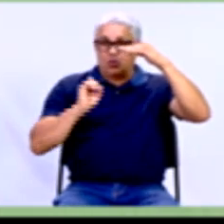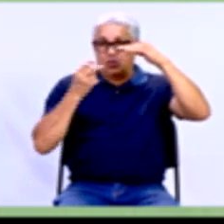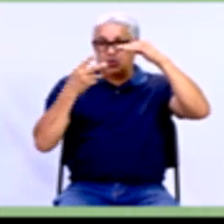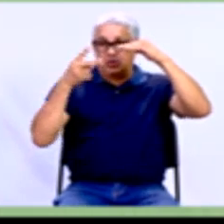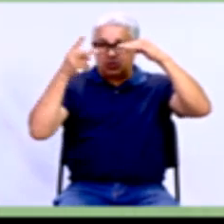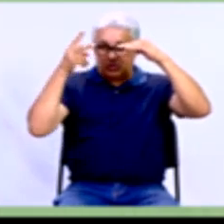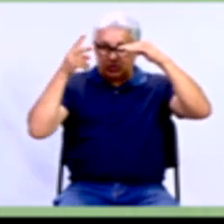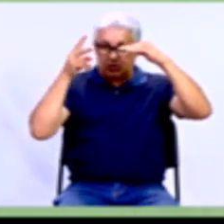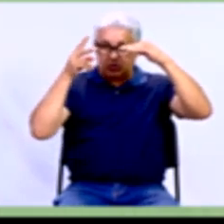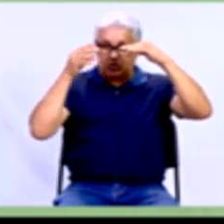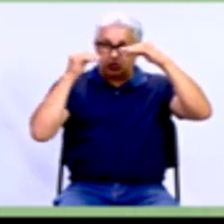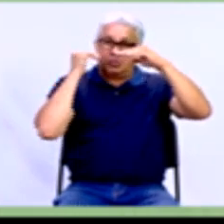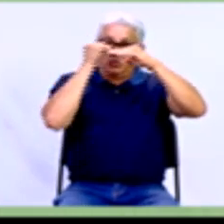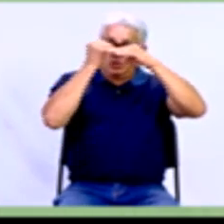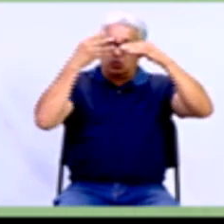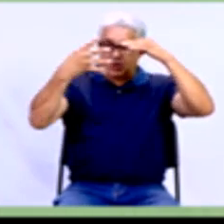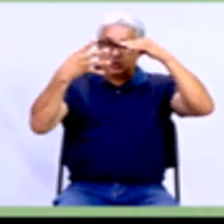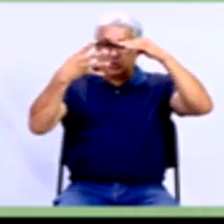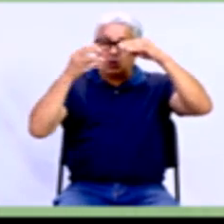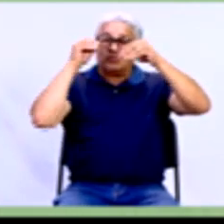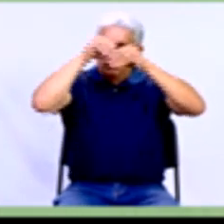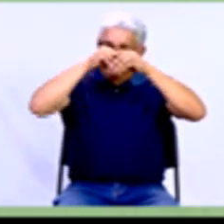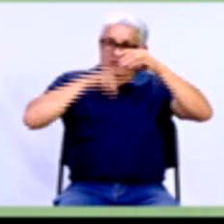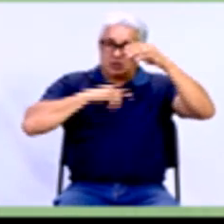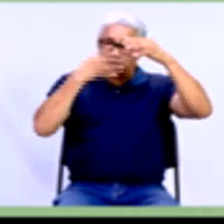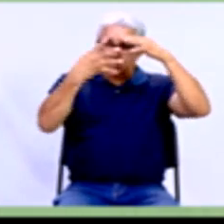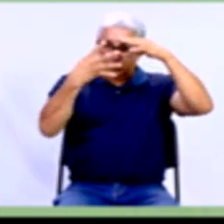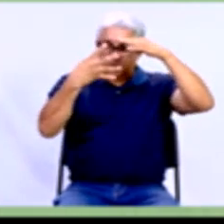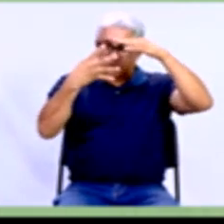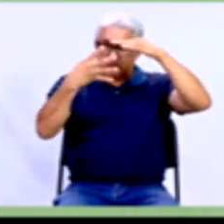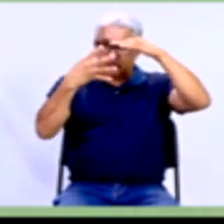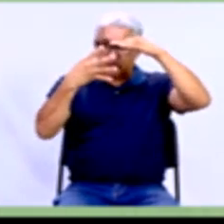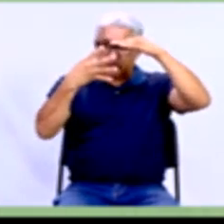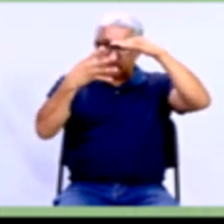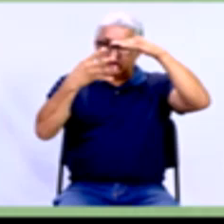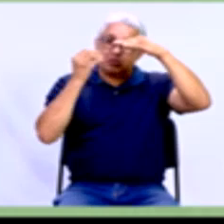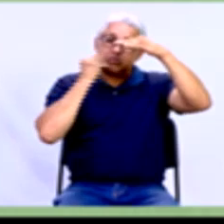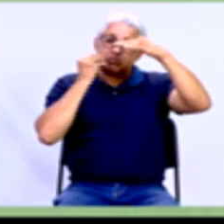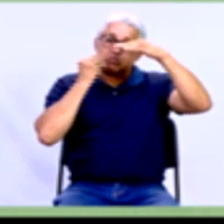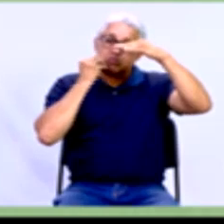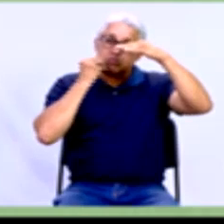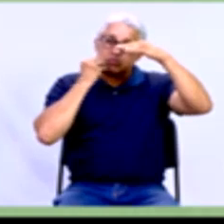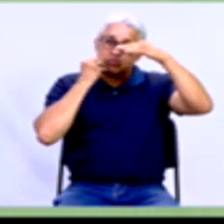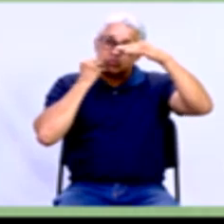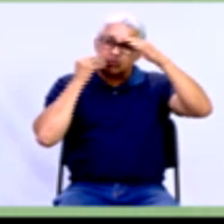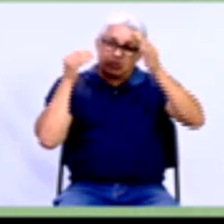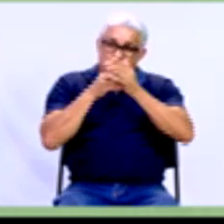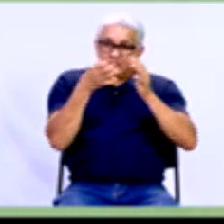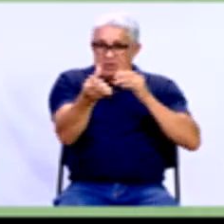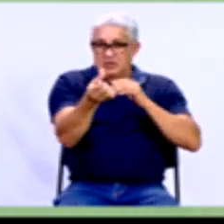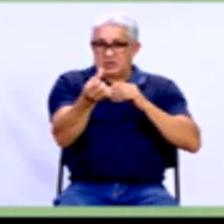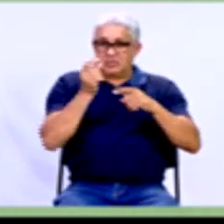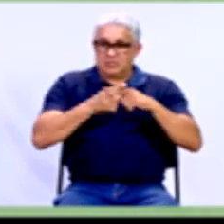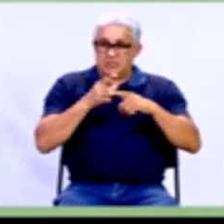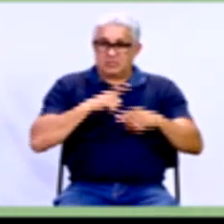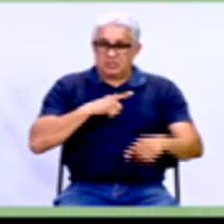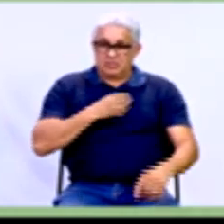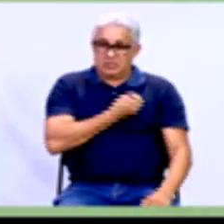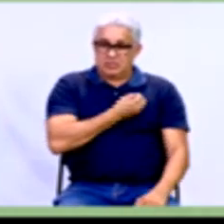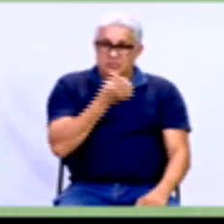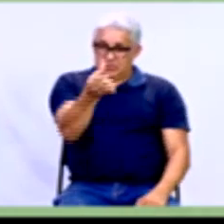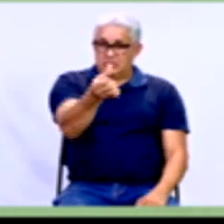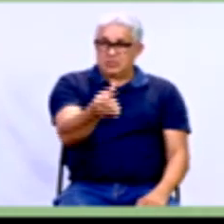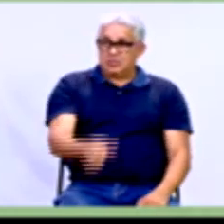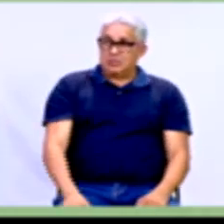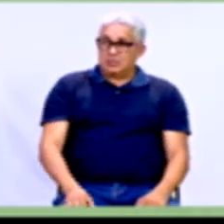4 está incluso nisso aí. Então, eu tenho 4 chances em 6, porque o meu dado tem 6 números. Quando a